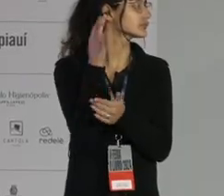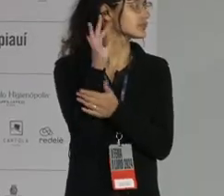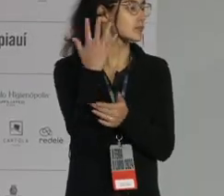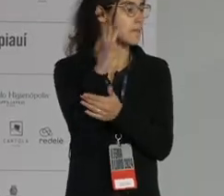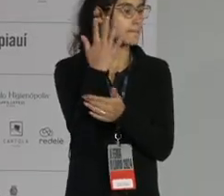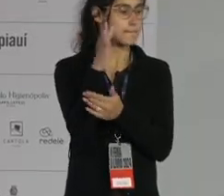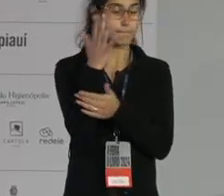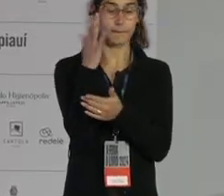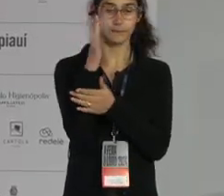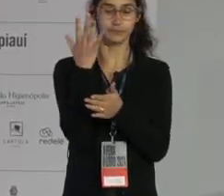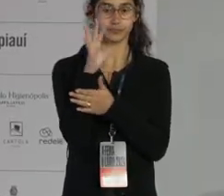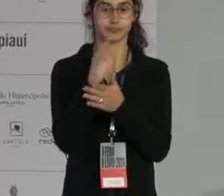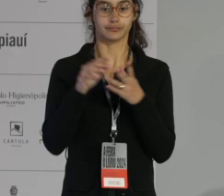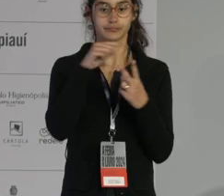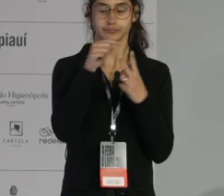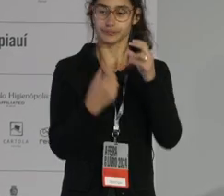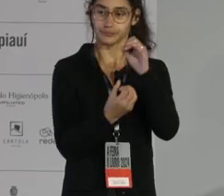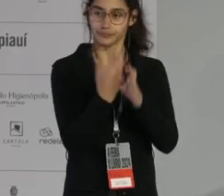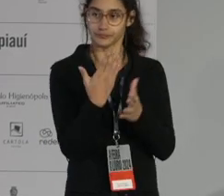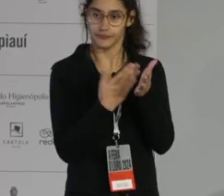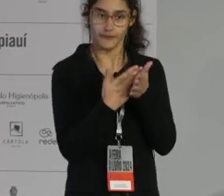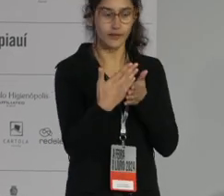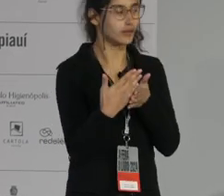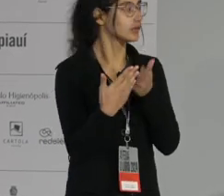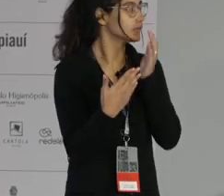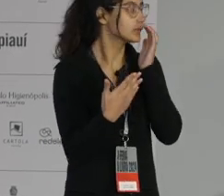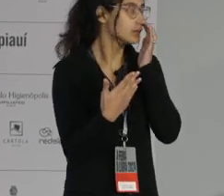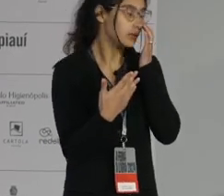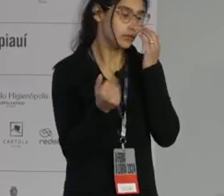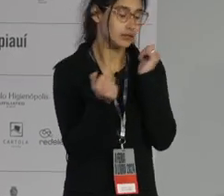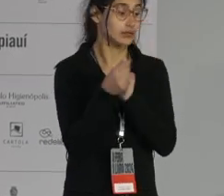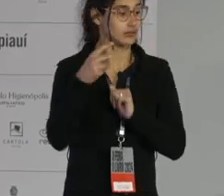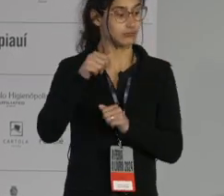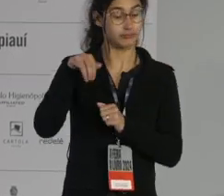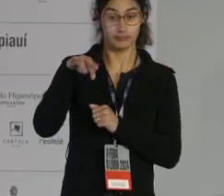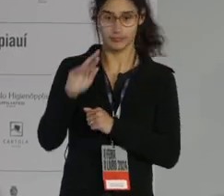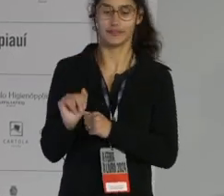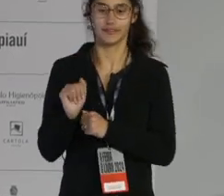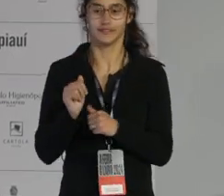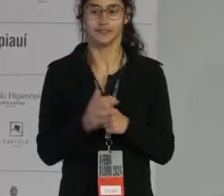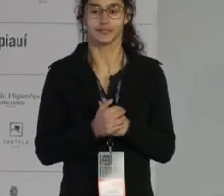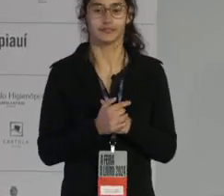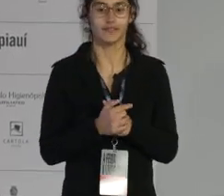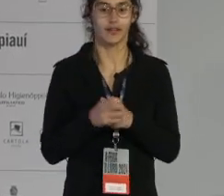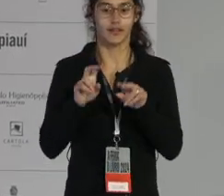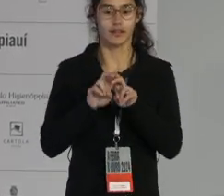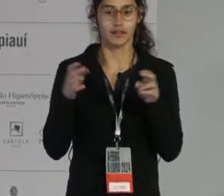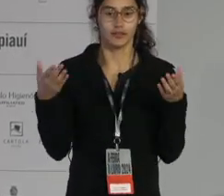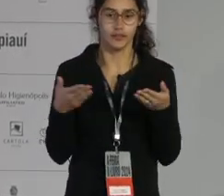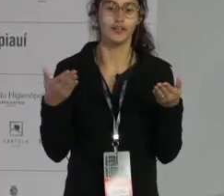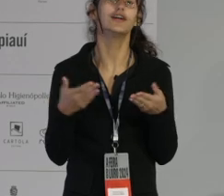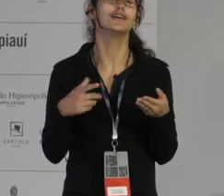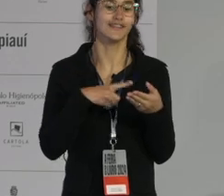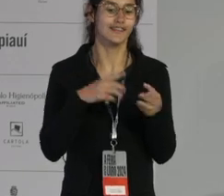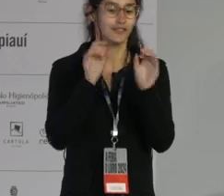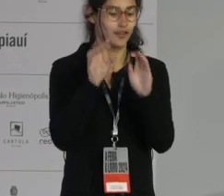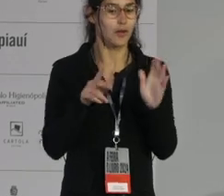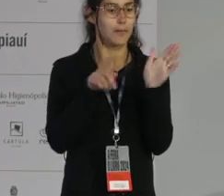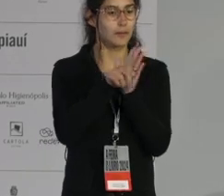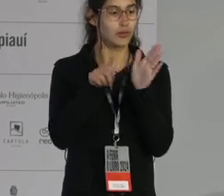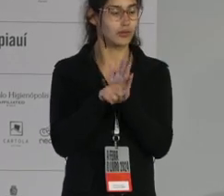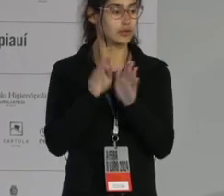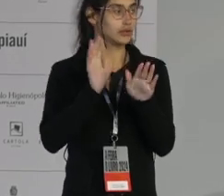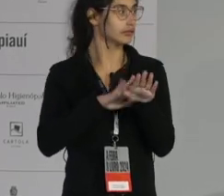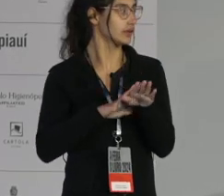Então, são dois autores estreantes nas mãos da Maria. Essa mesa, nós vamos ter excepcionalmente as perguntas